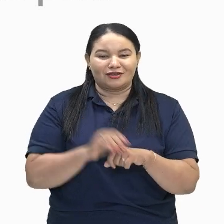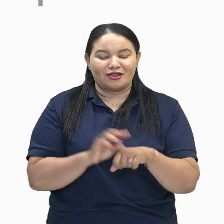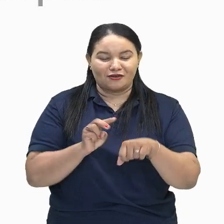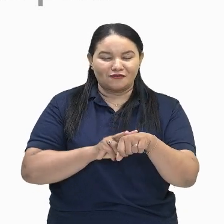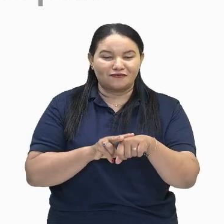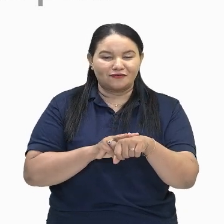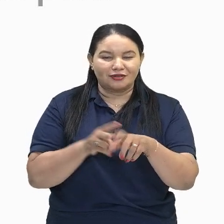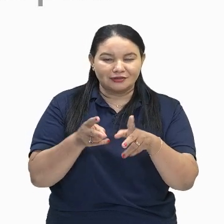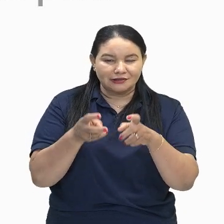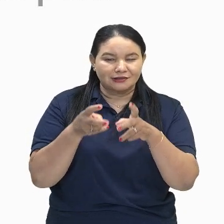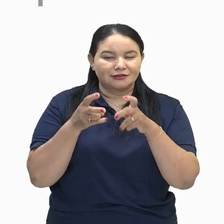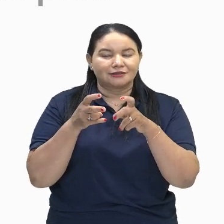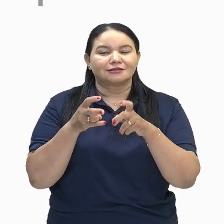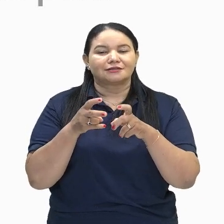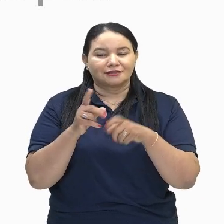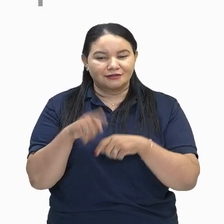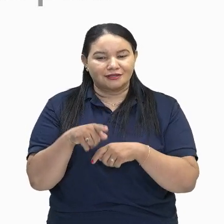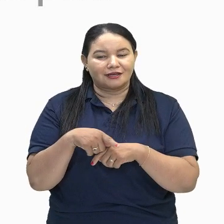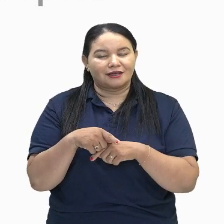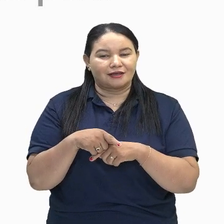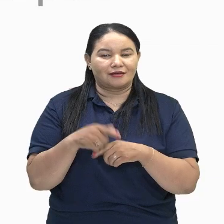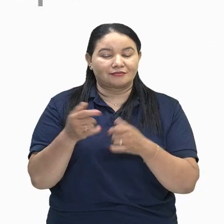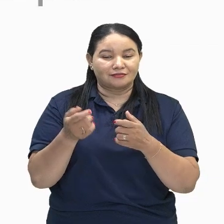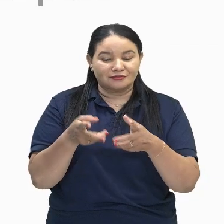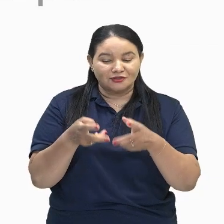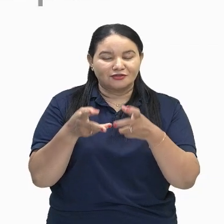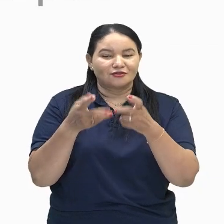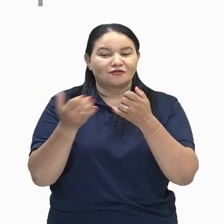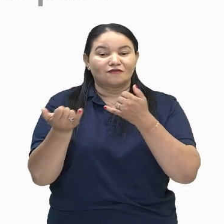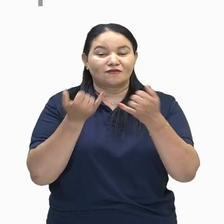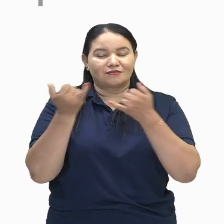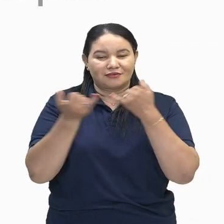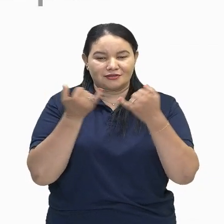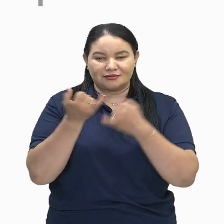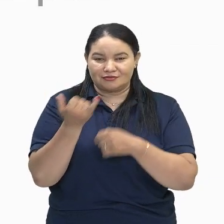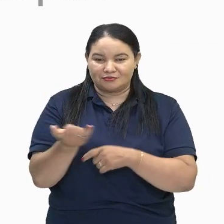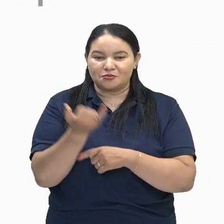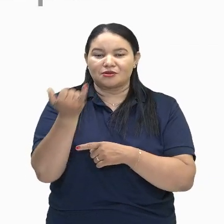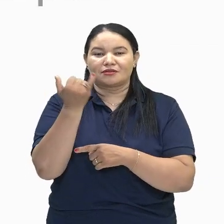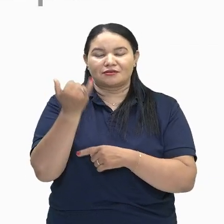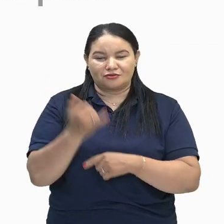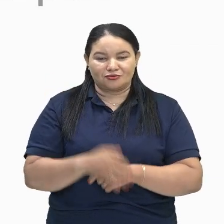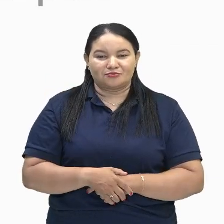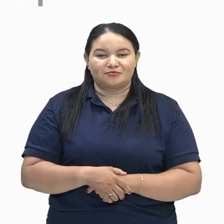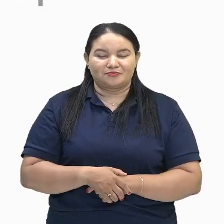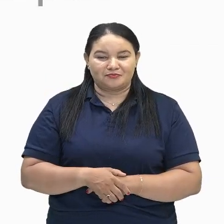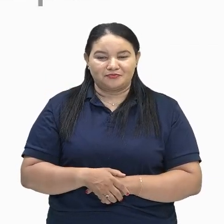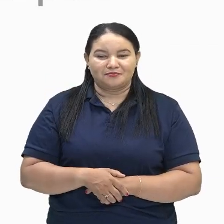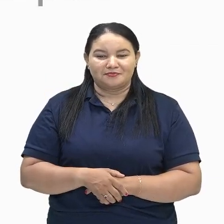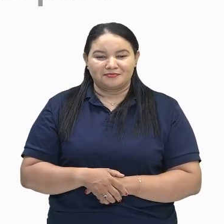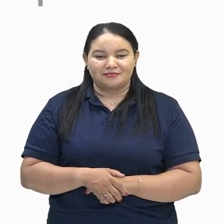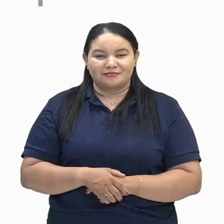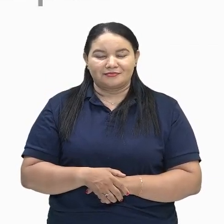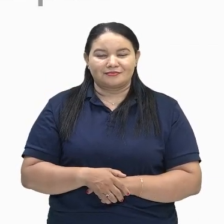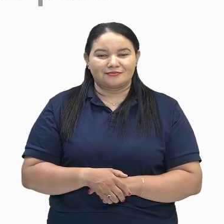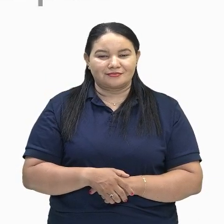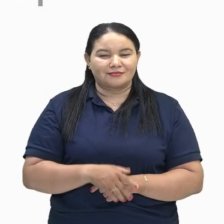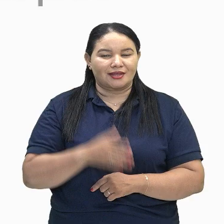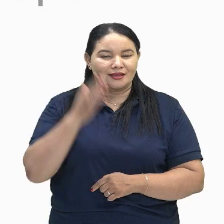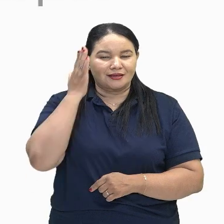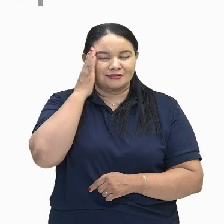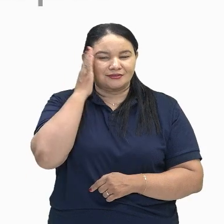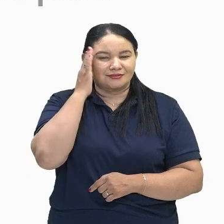colher maduro. É você obter uma informação importante, né, que o perguntador está querendo